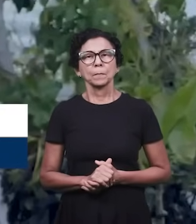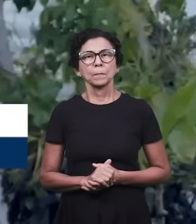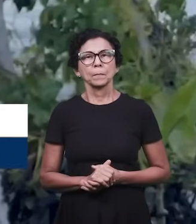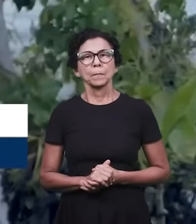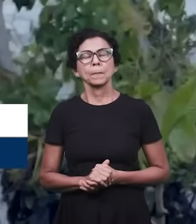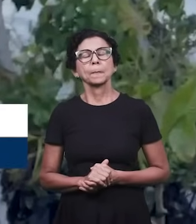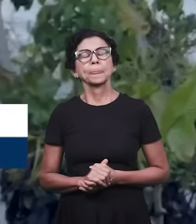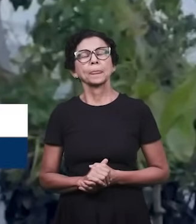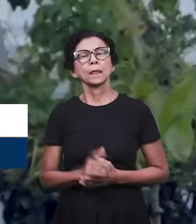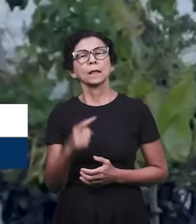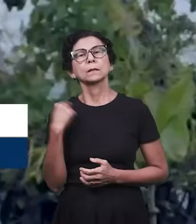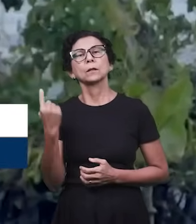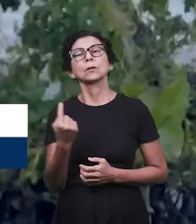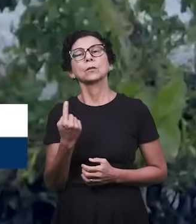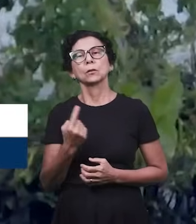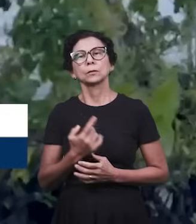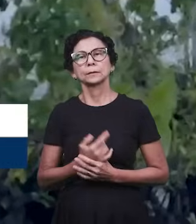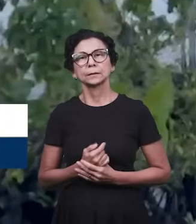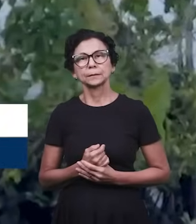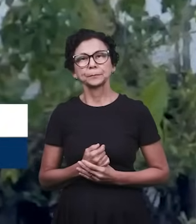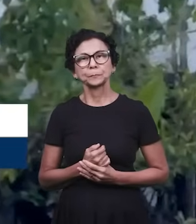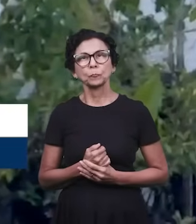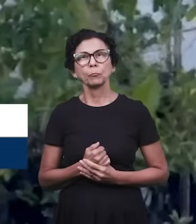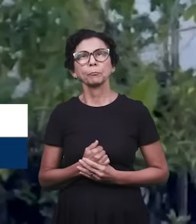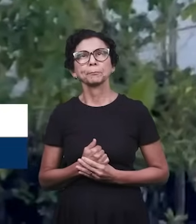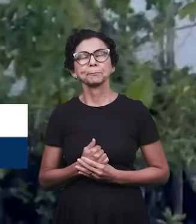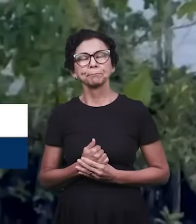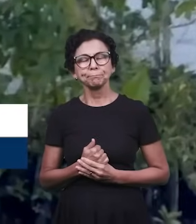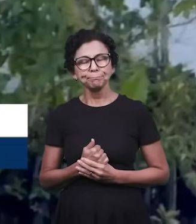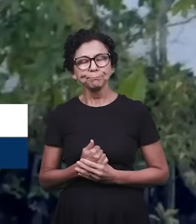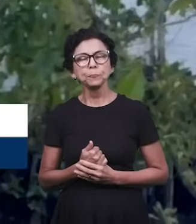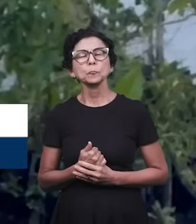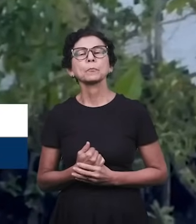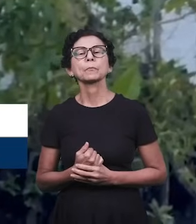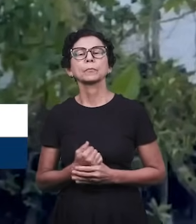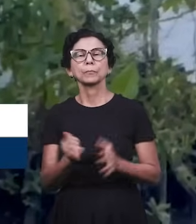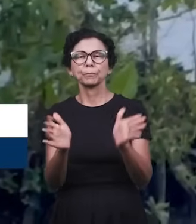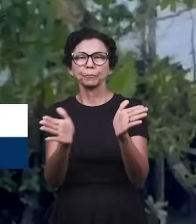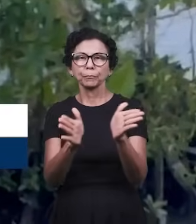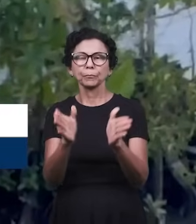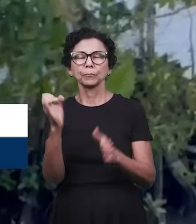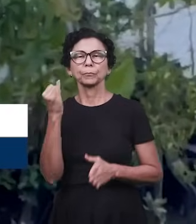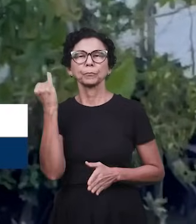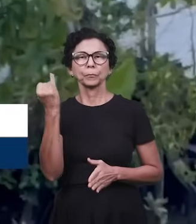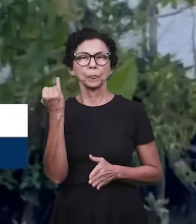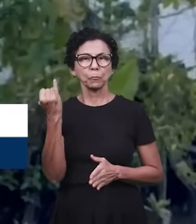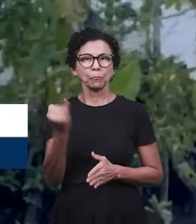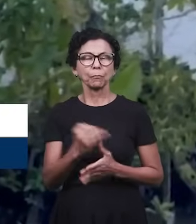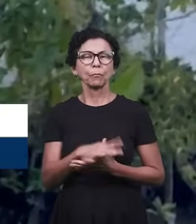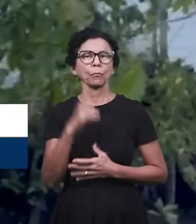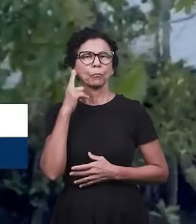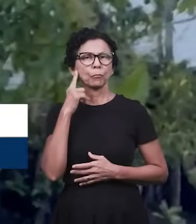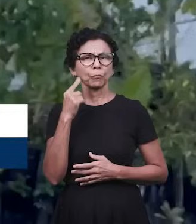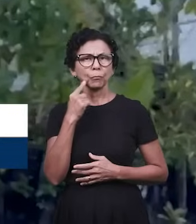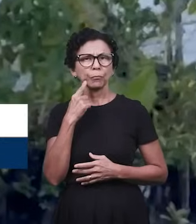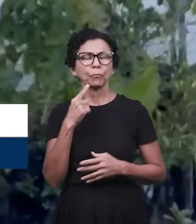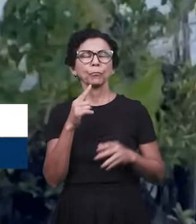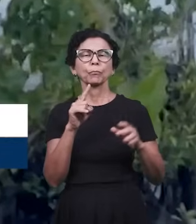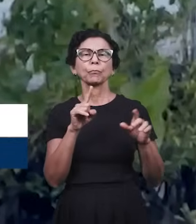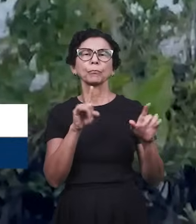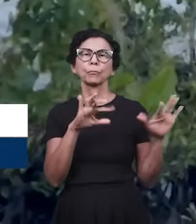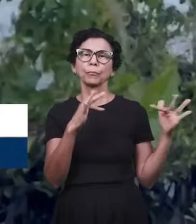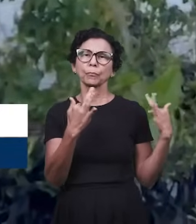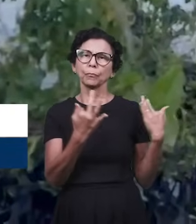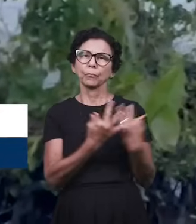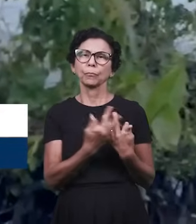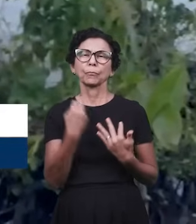aqui esse trabalho que é tão nobre, que é importante para os surdos, para as famílias, e temos tido muitas